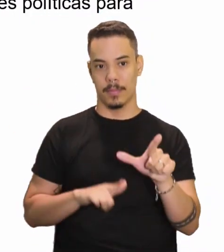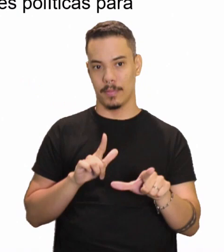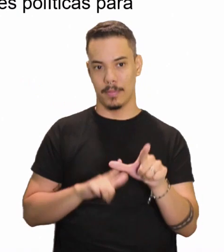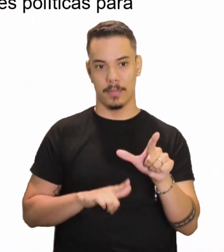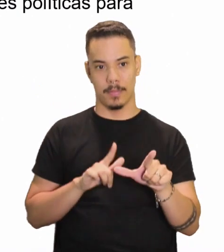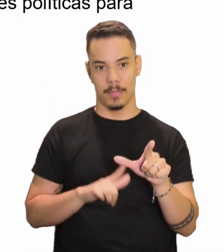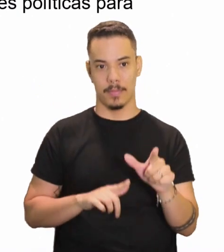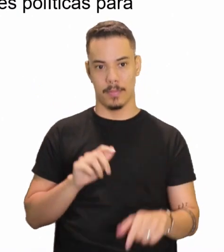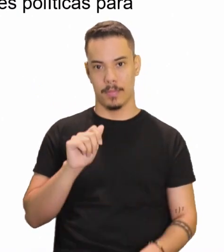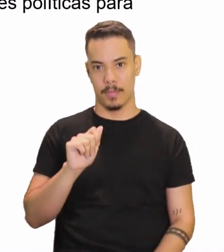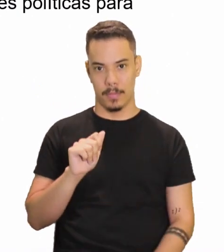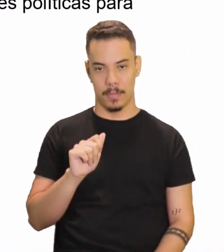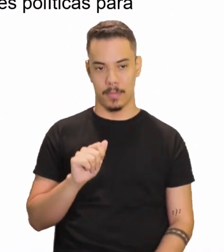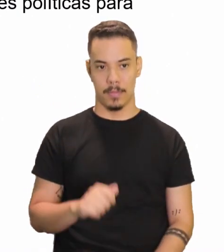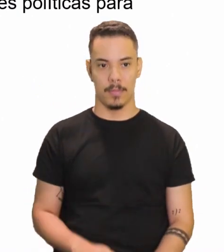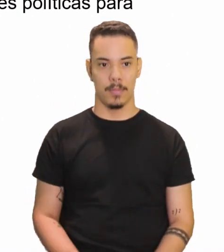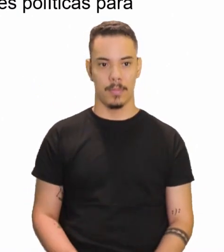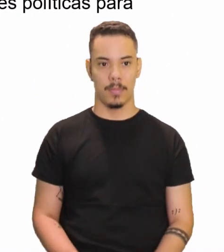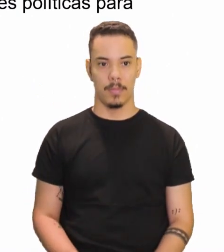A